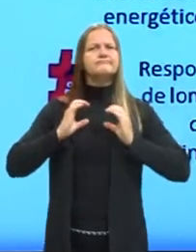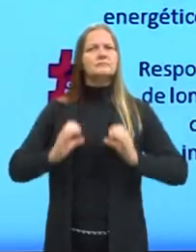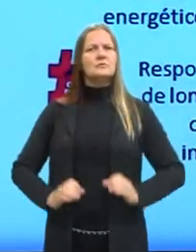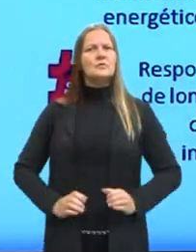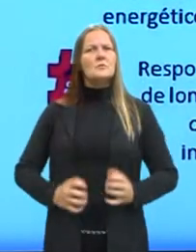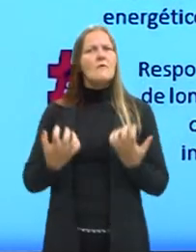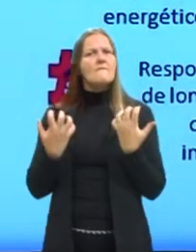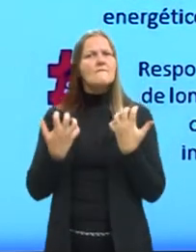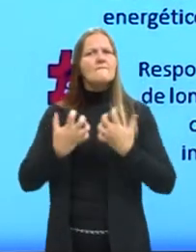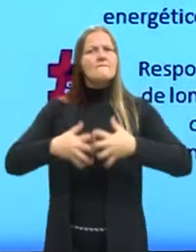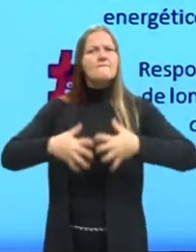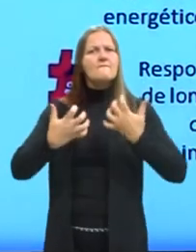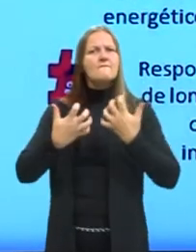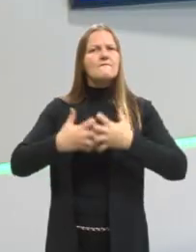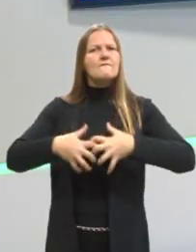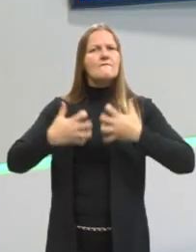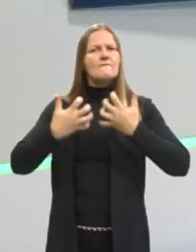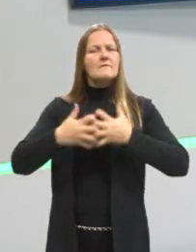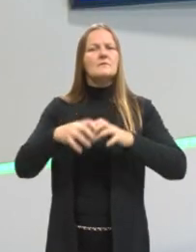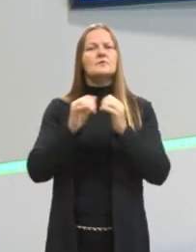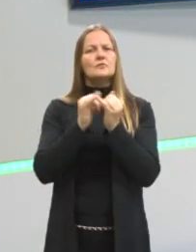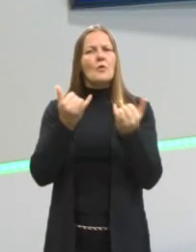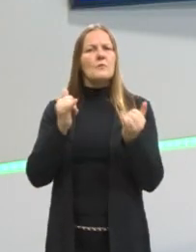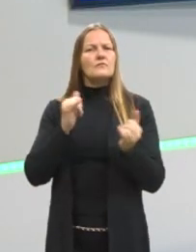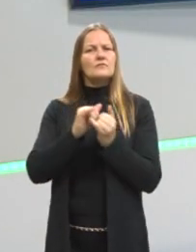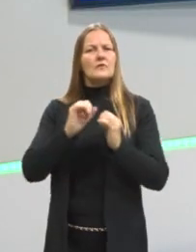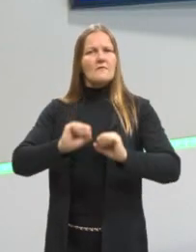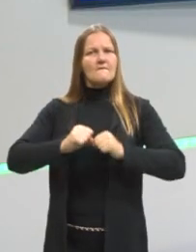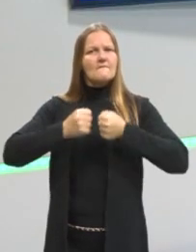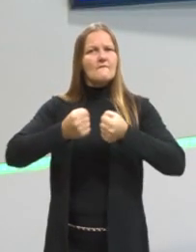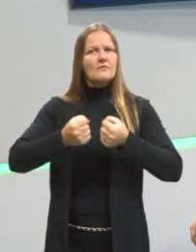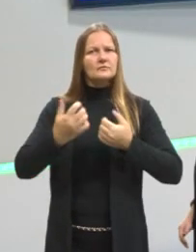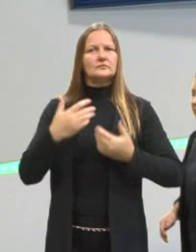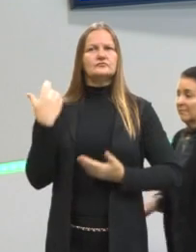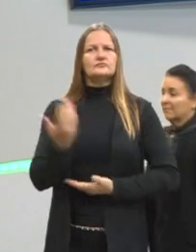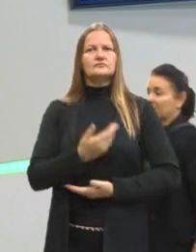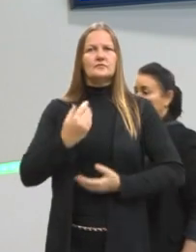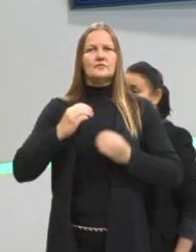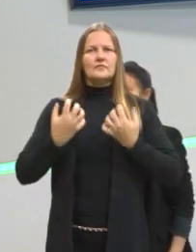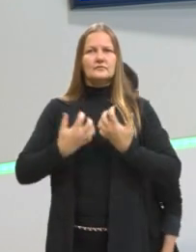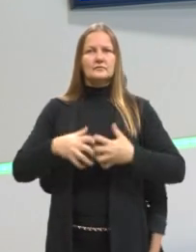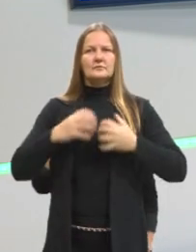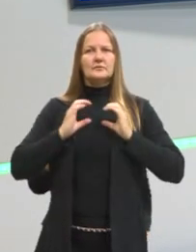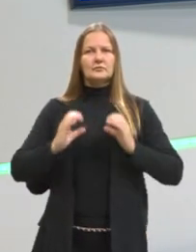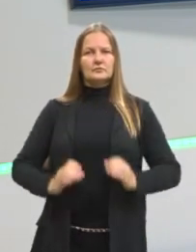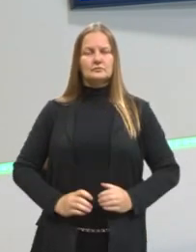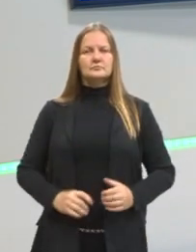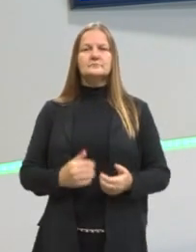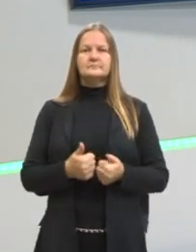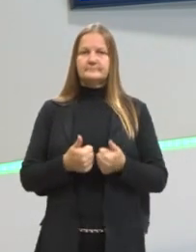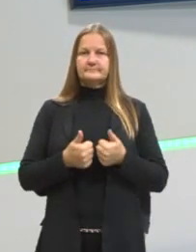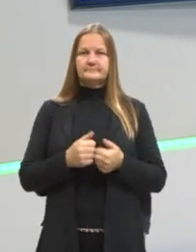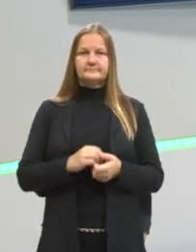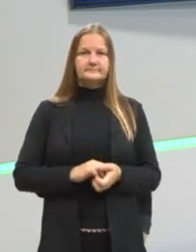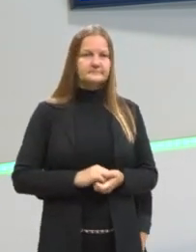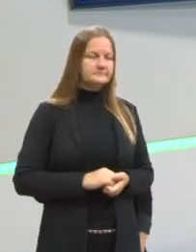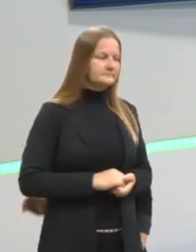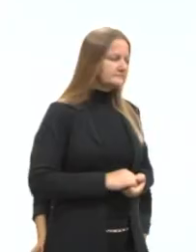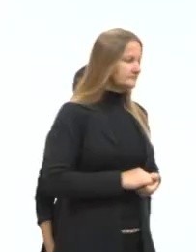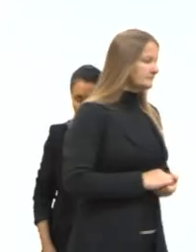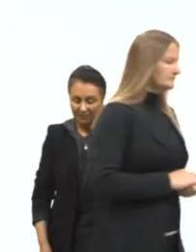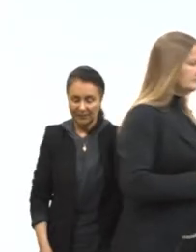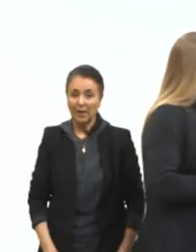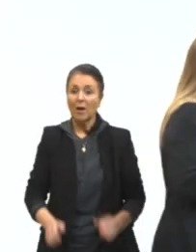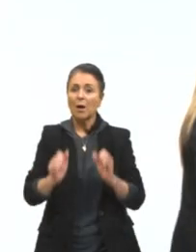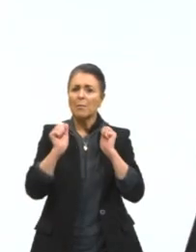todo o teu metabolismo energético a e nesses dois hormônios aí então aqui vocês podem tirar um print